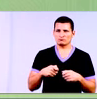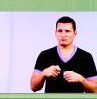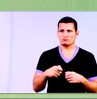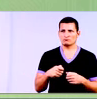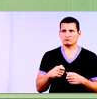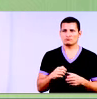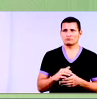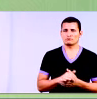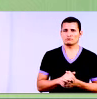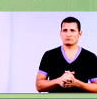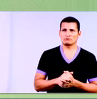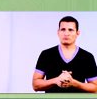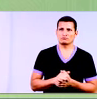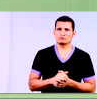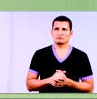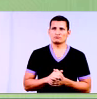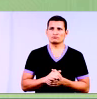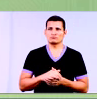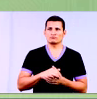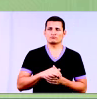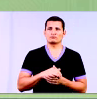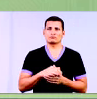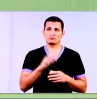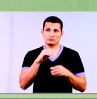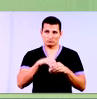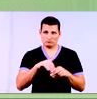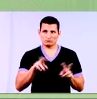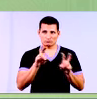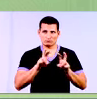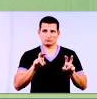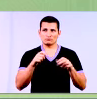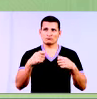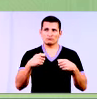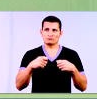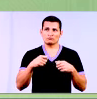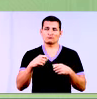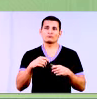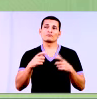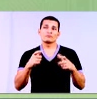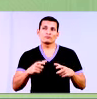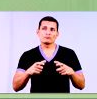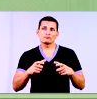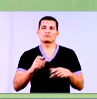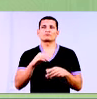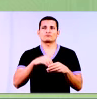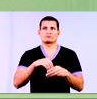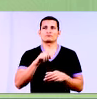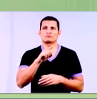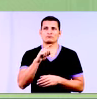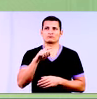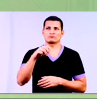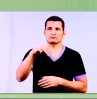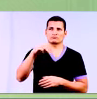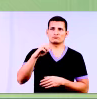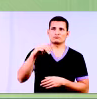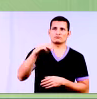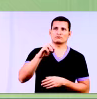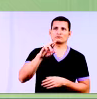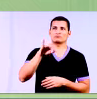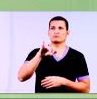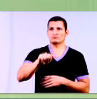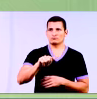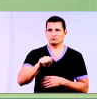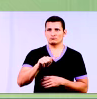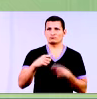que está em execução no computador, tem que estar carregado aonde, gente? Nessa memória aqui, né? Tudo que está em execução no computador